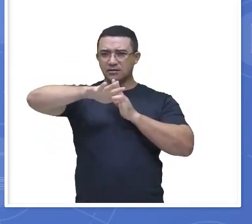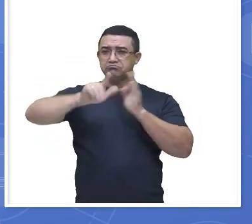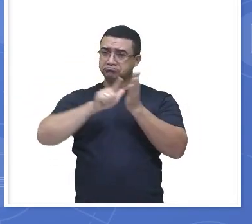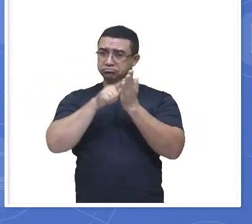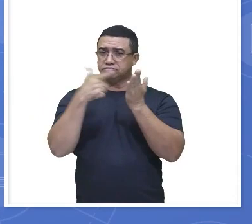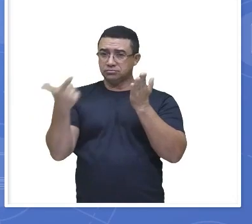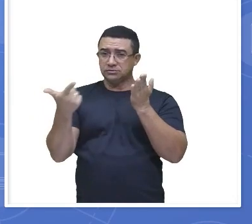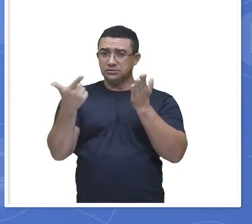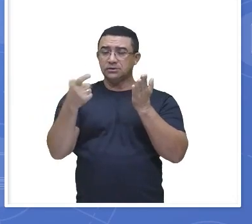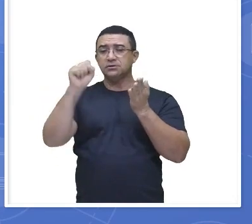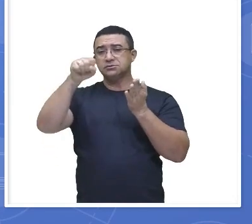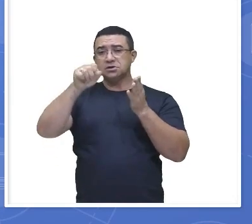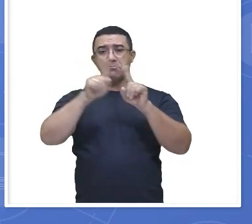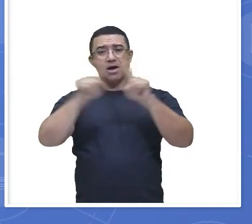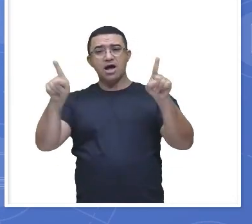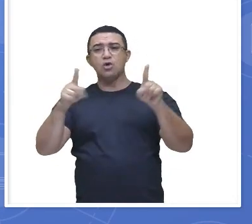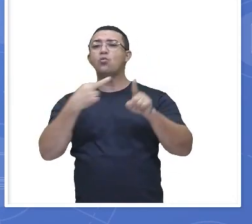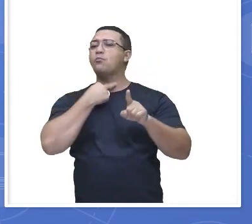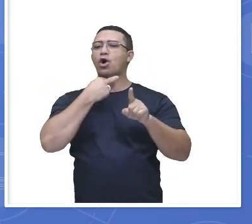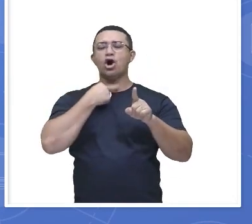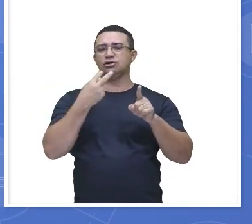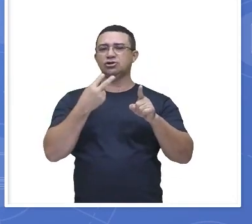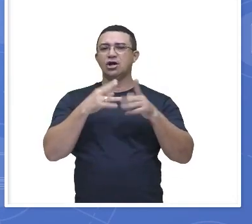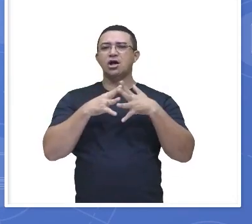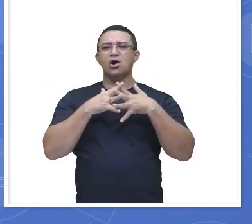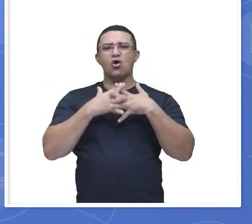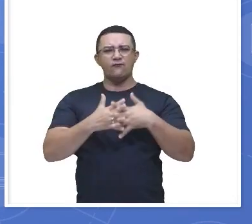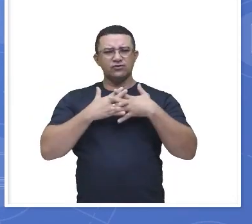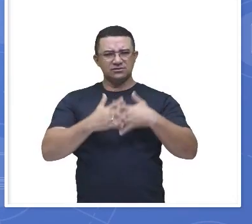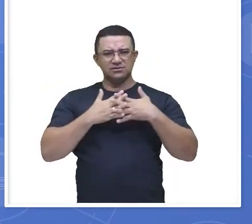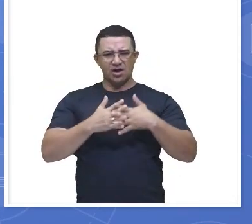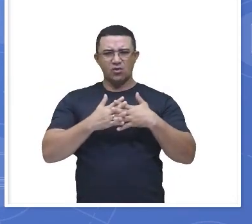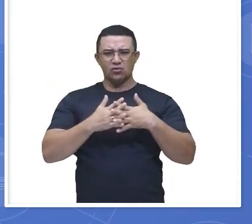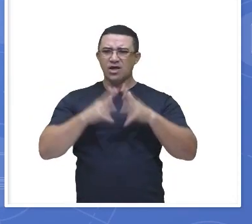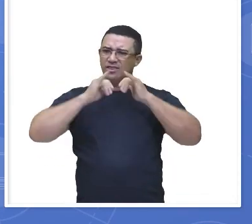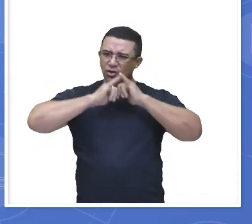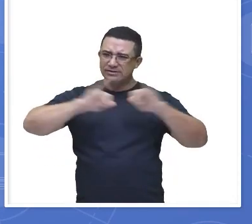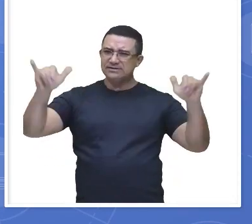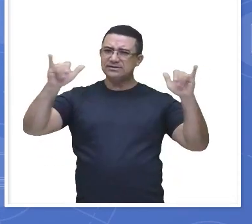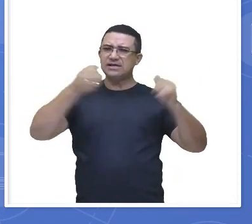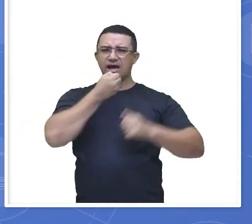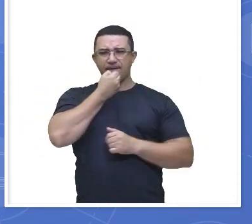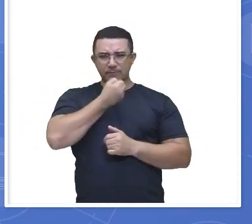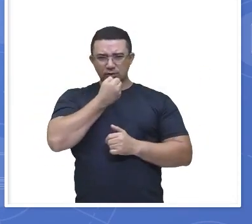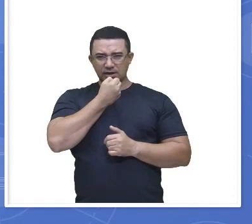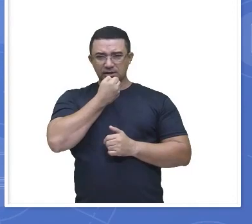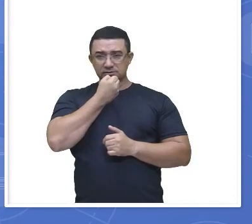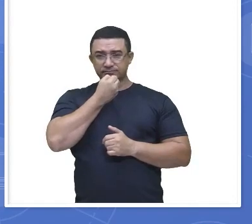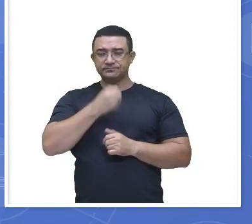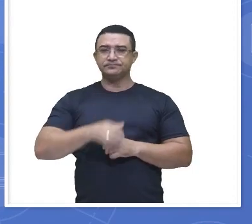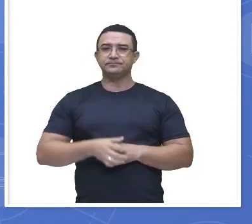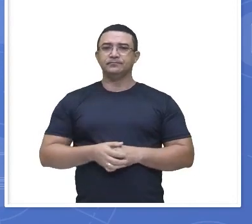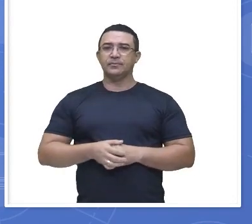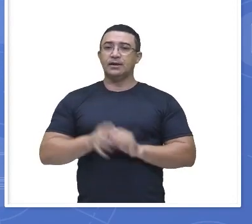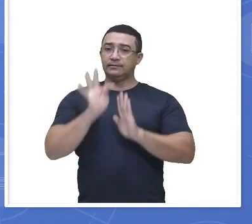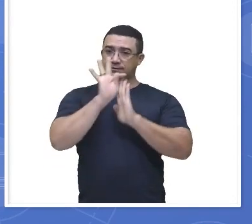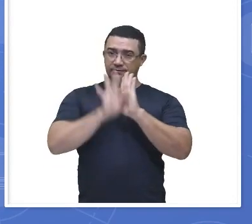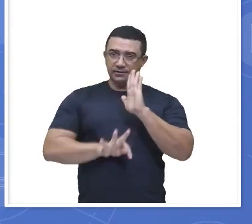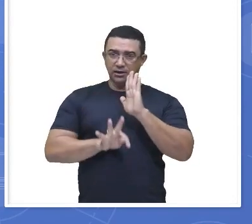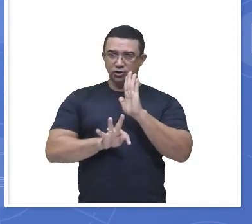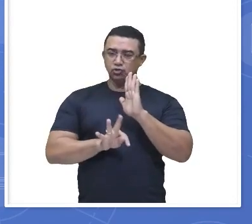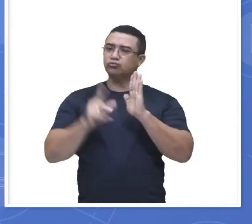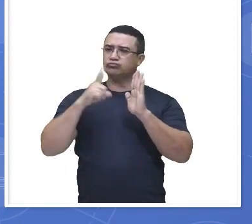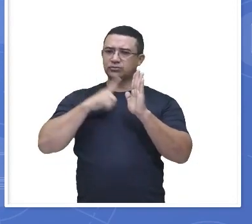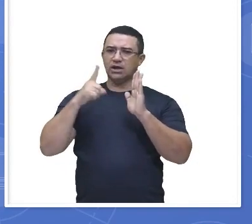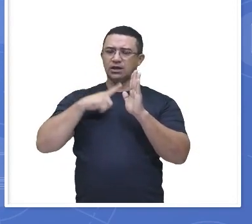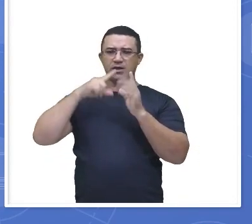pode confundi-lo com notícias ou reportagens. Esses textos, sim, eles têm essa intenção